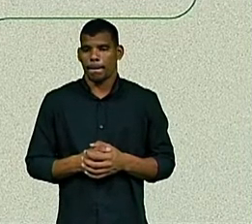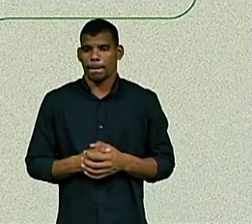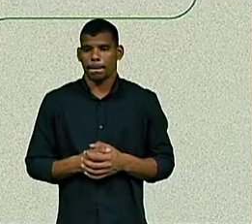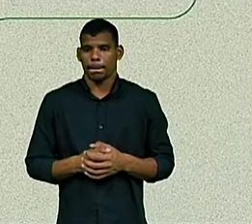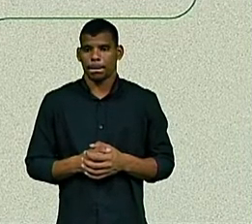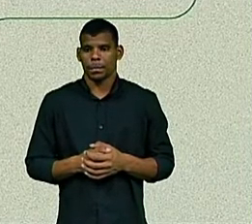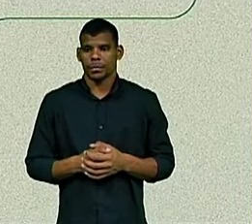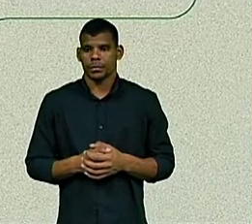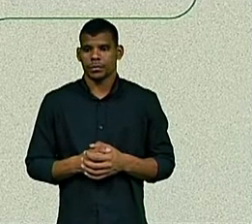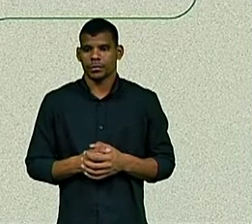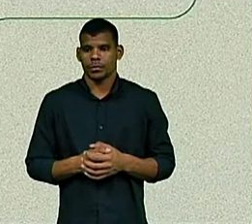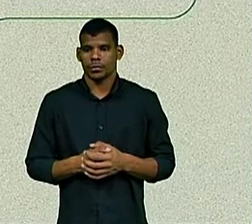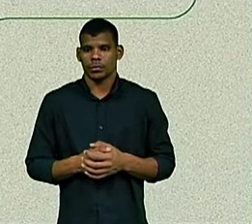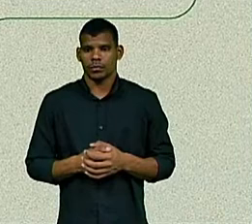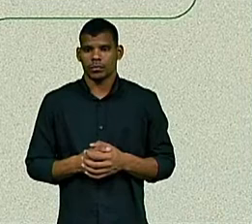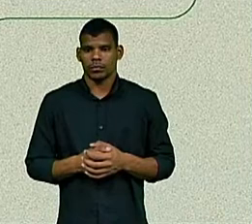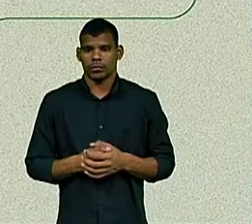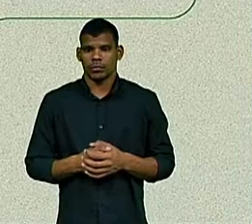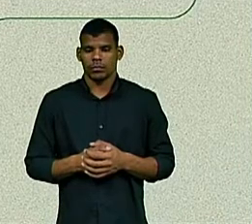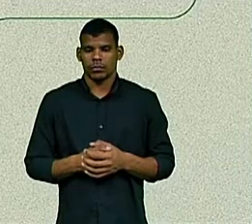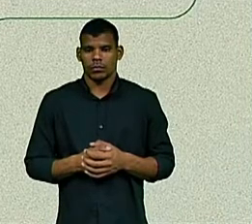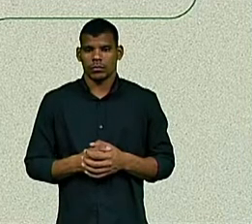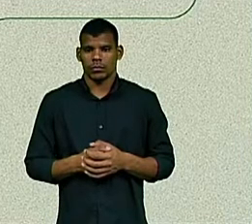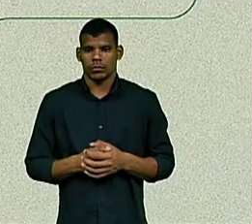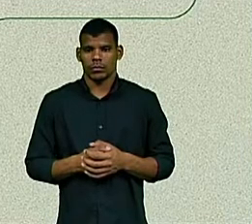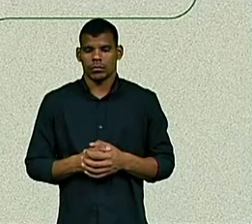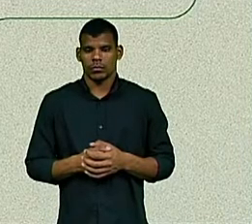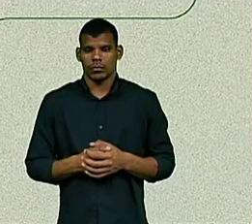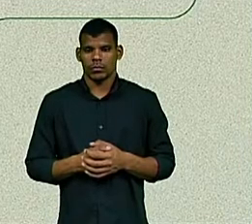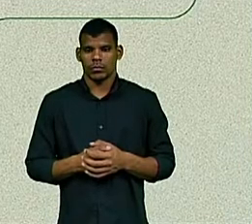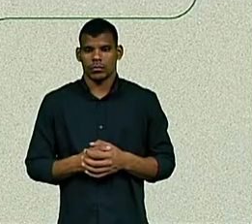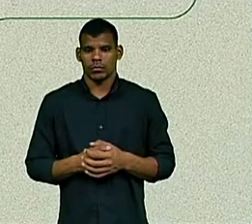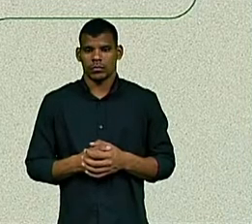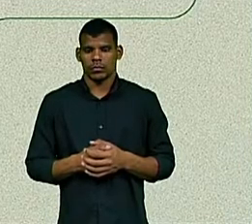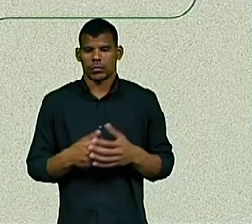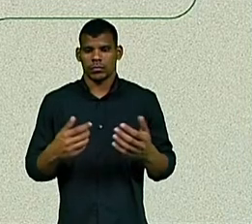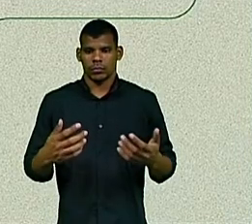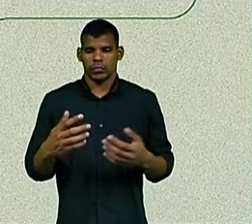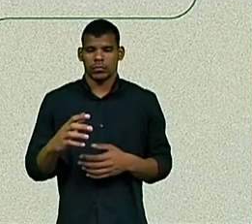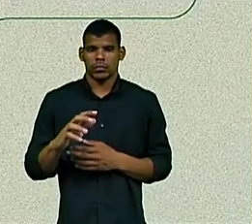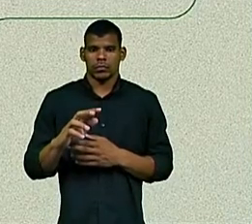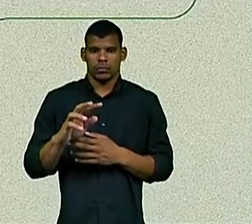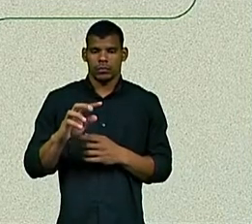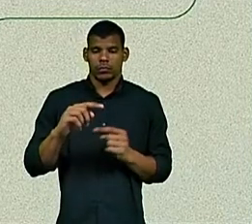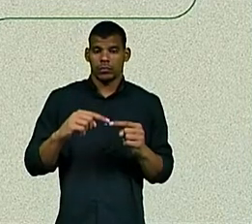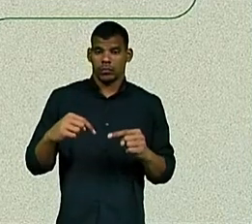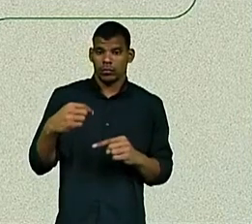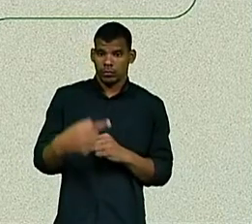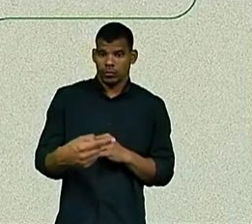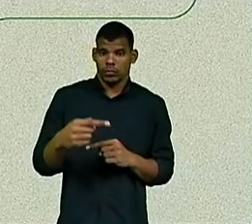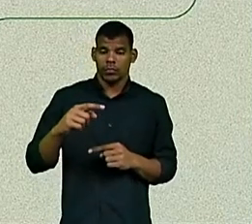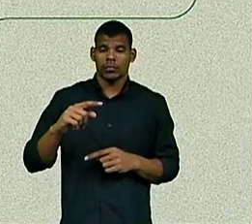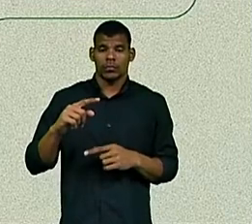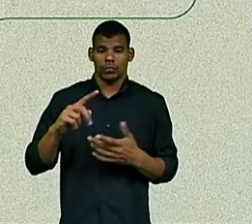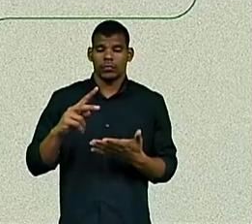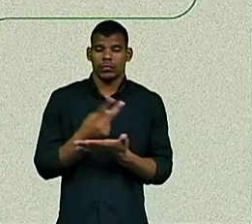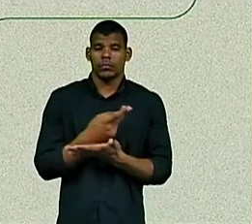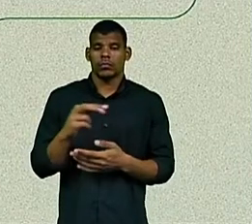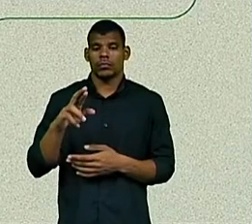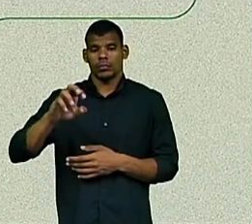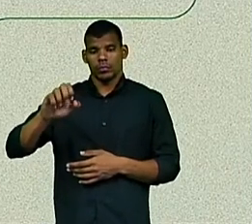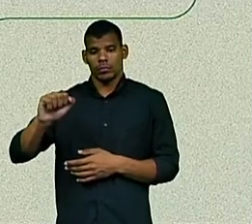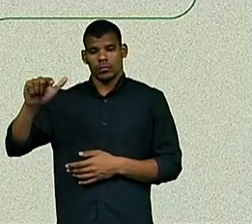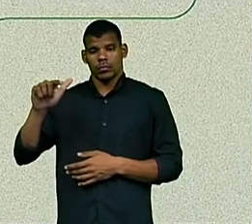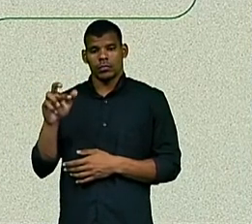primeiro a gente tem uma moeda de transição tá e depois a implantação de vez do real do plano real